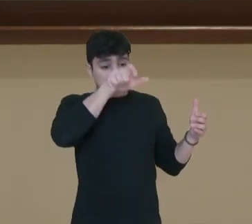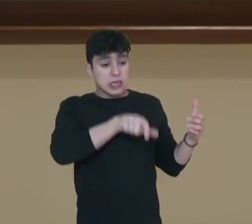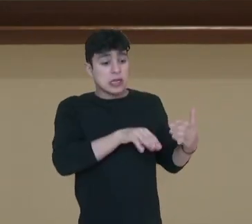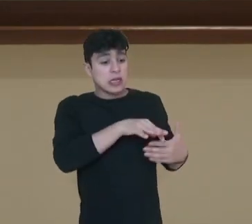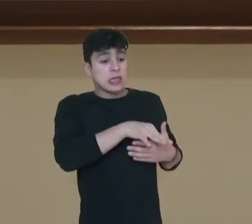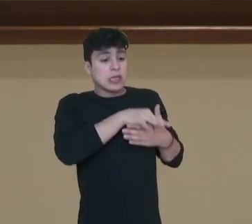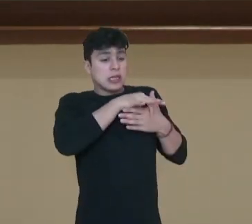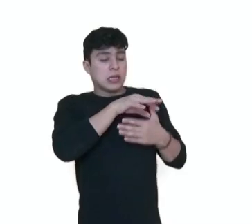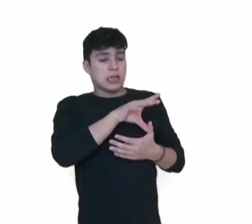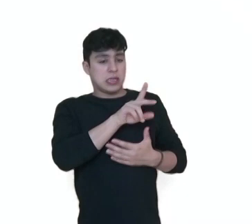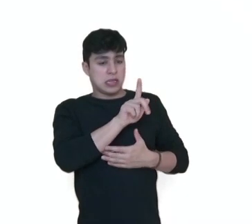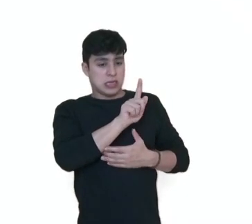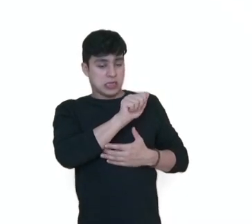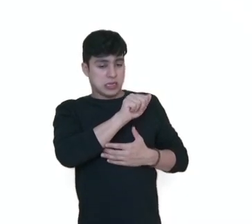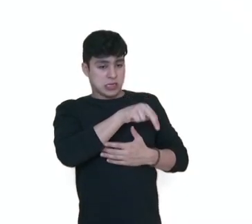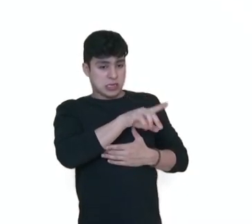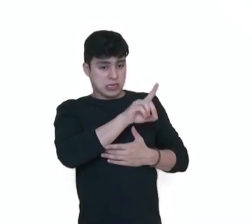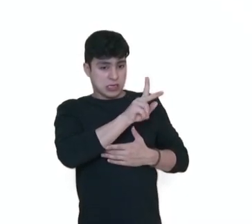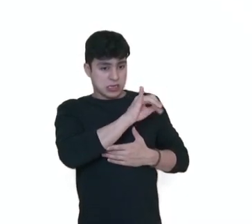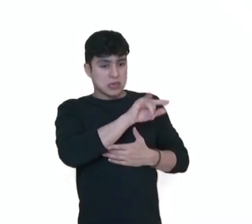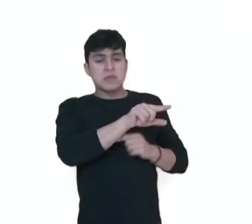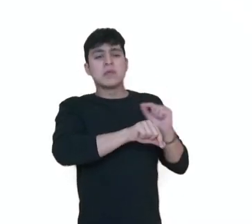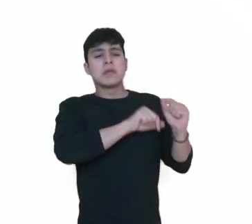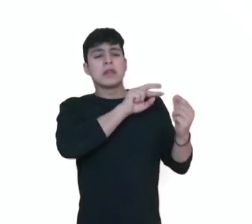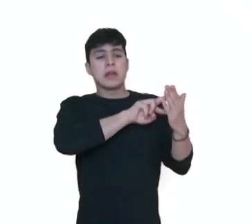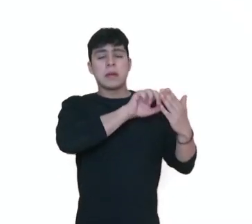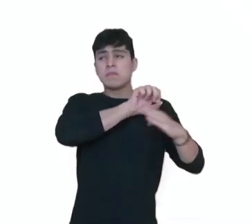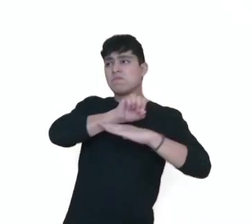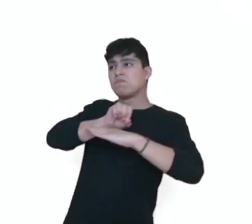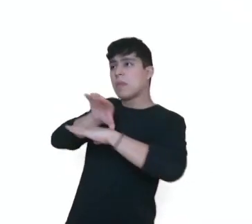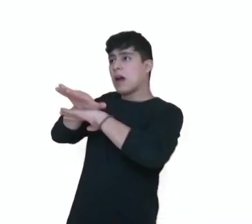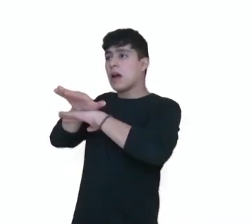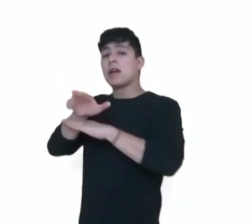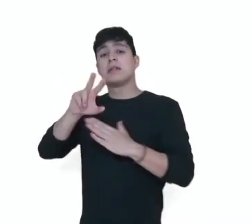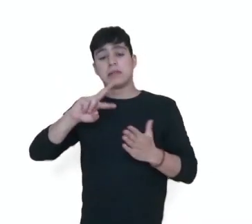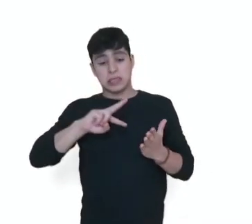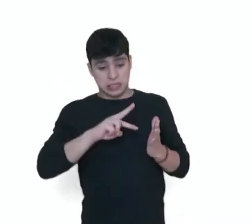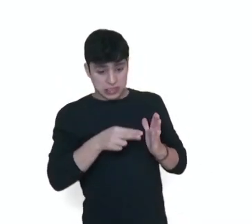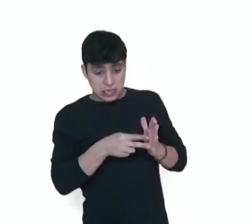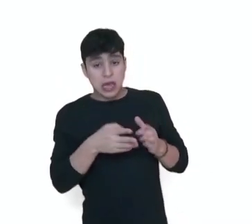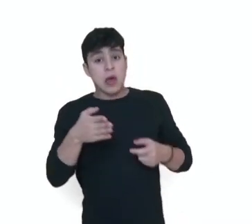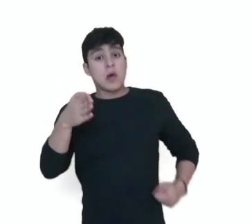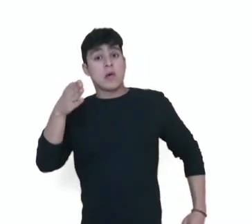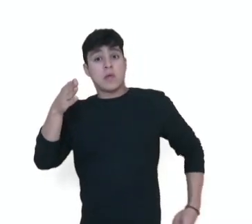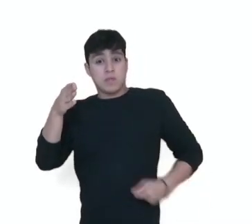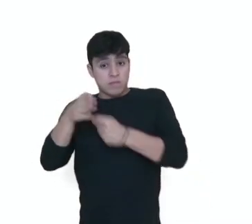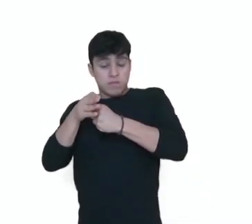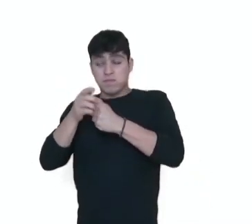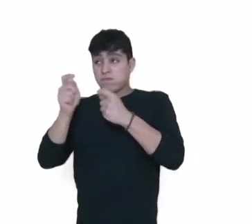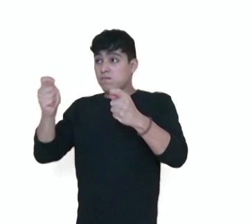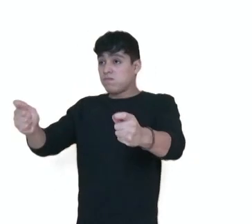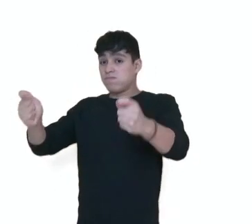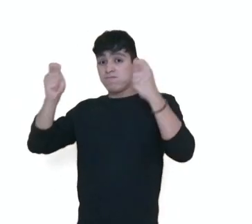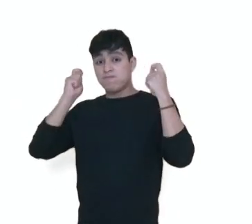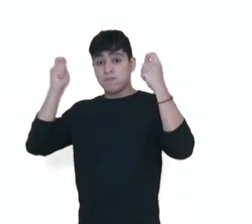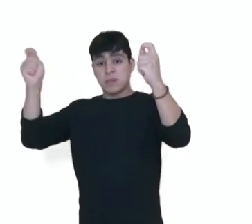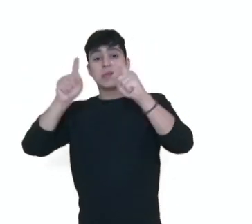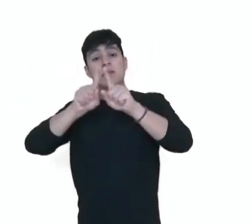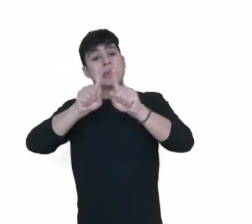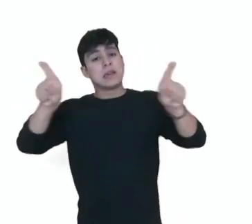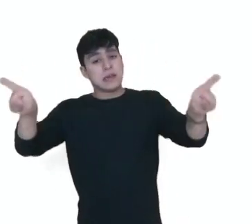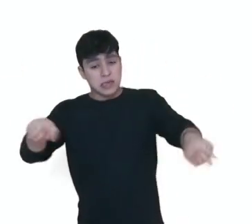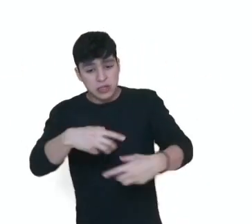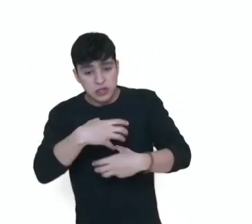vamos ver que desobediência civil é uma forma de protesto política, né, feito pacificamente e